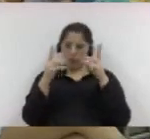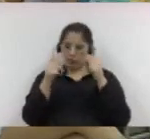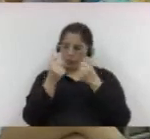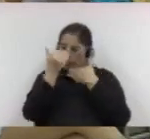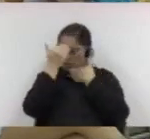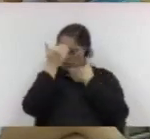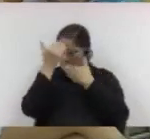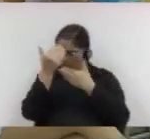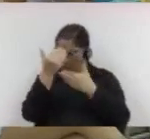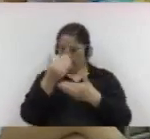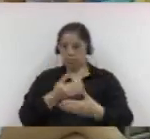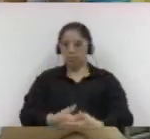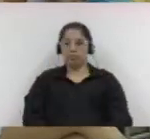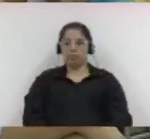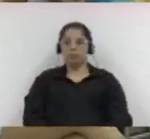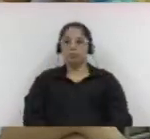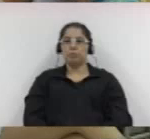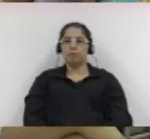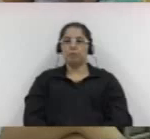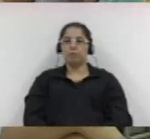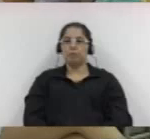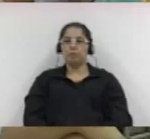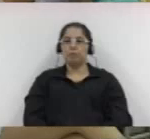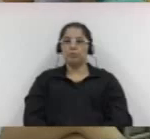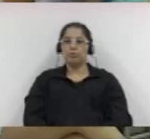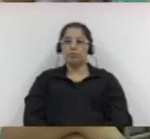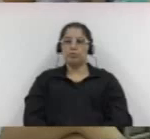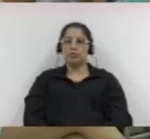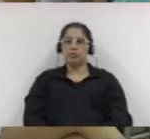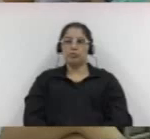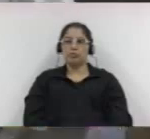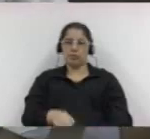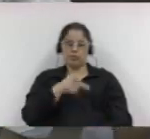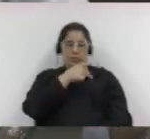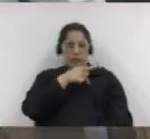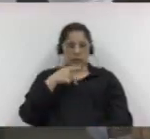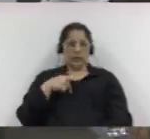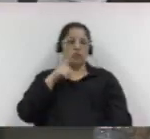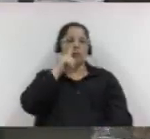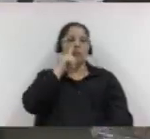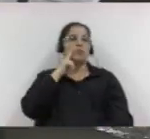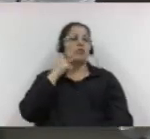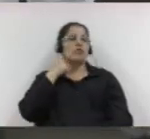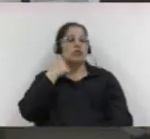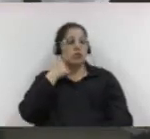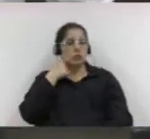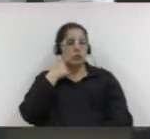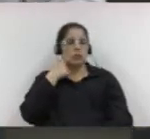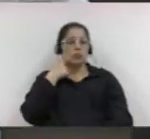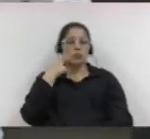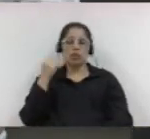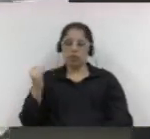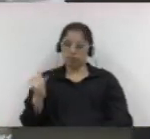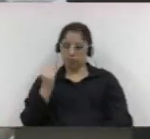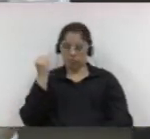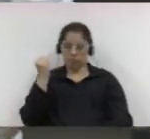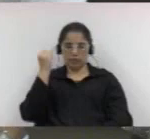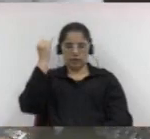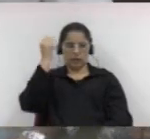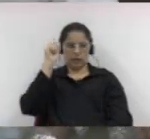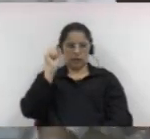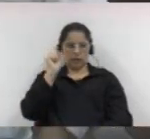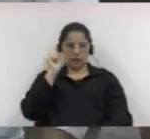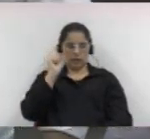pela presença de cada um. Senhor presidente, presidente Newton também, eu acho importante